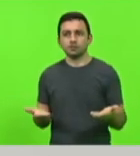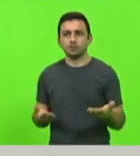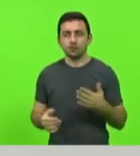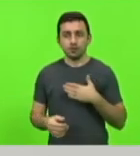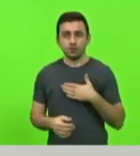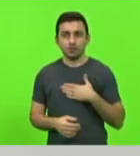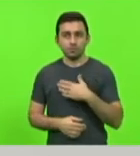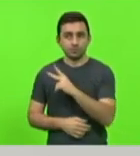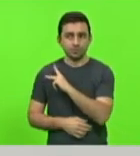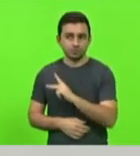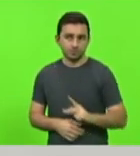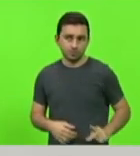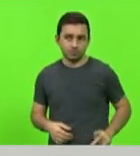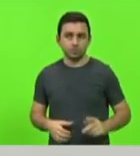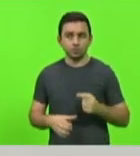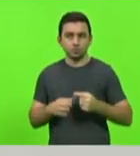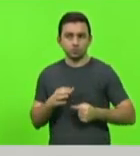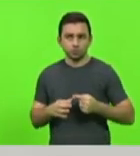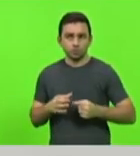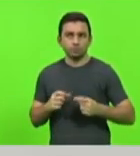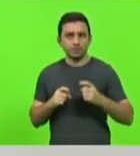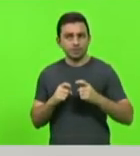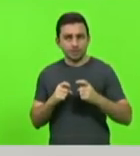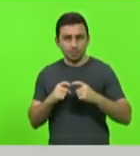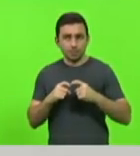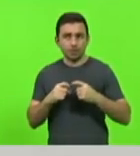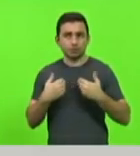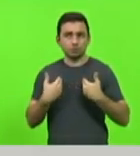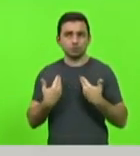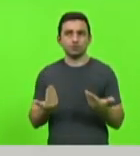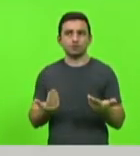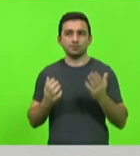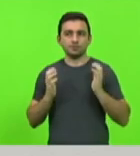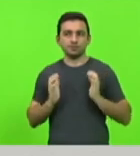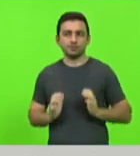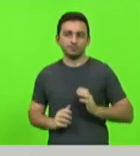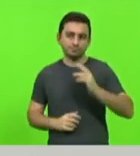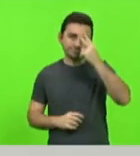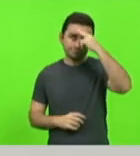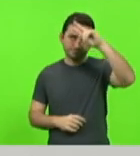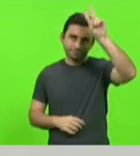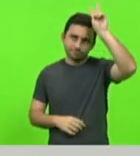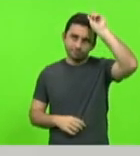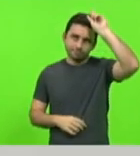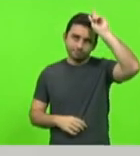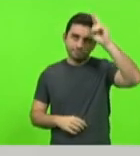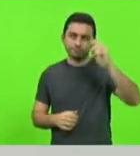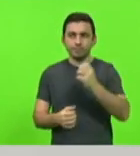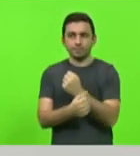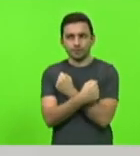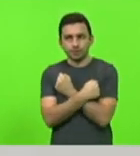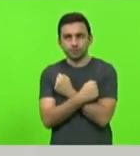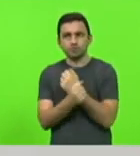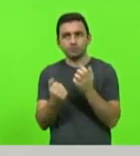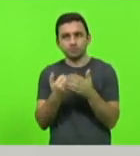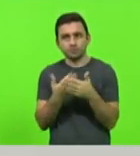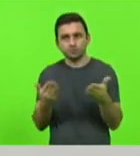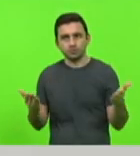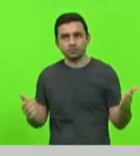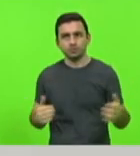da comissão, do médico, do amigo, do cidadão Vicente Caropreso, né, um abraço para todos eles. Parte, e